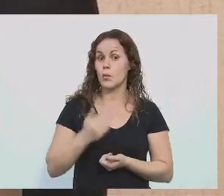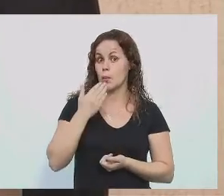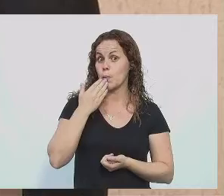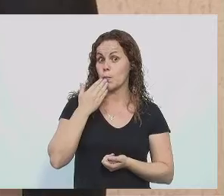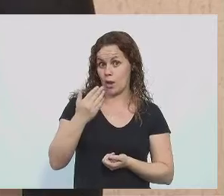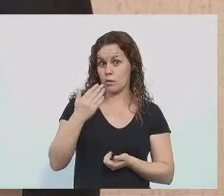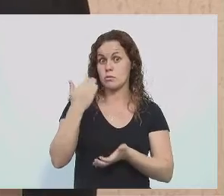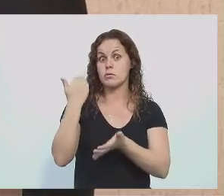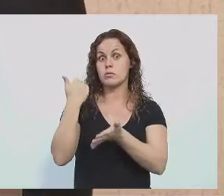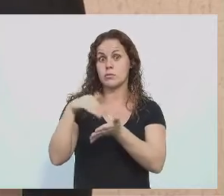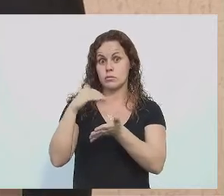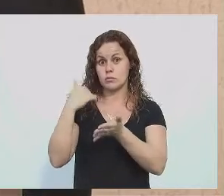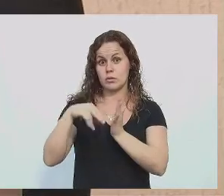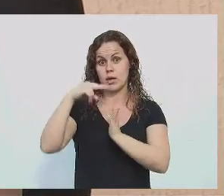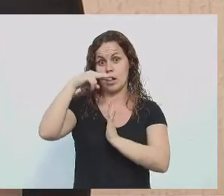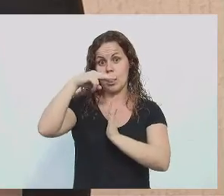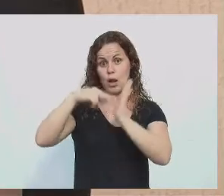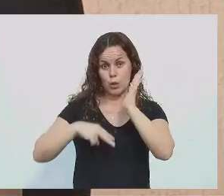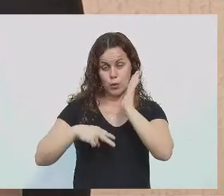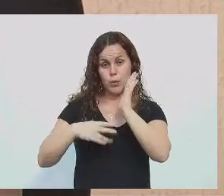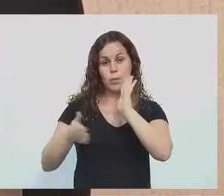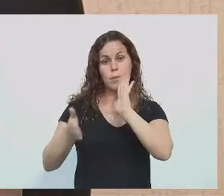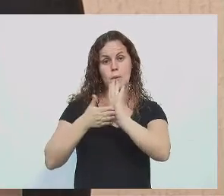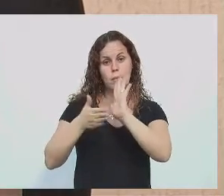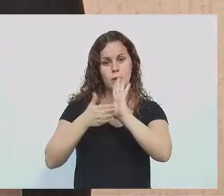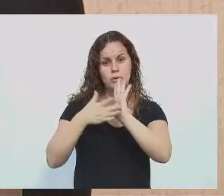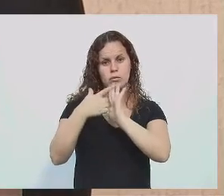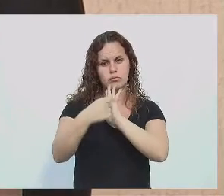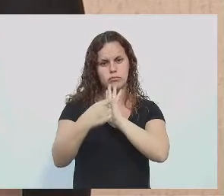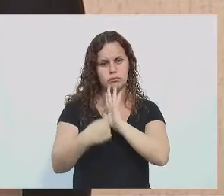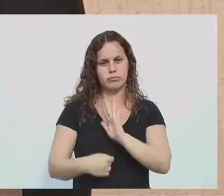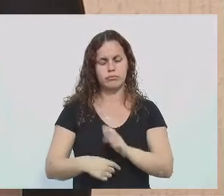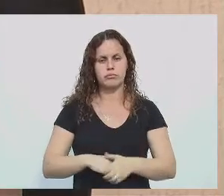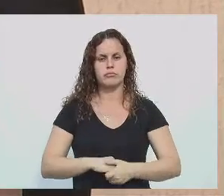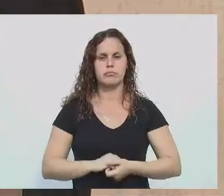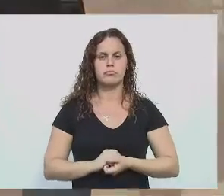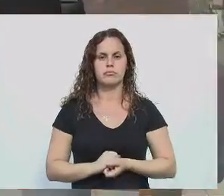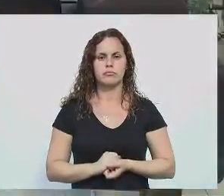Solicito ao senhor secretário que faça a leitura das proposições avulsas.